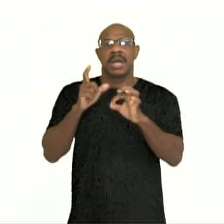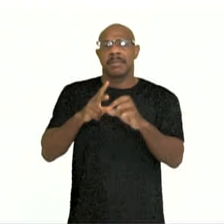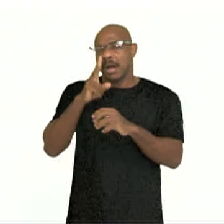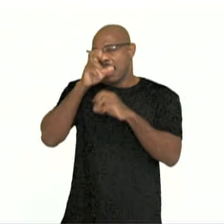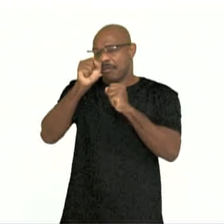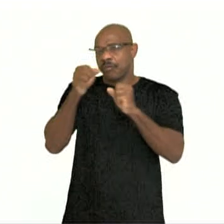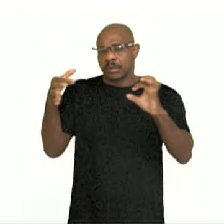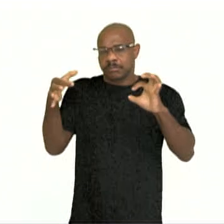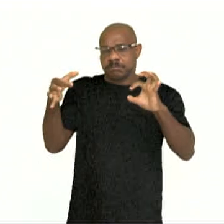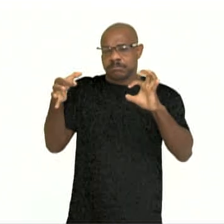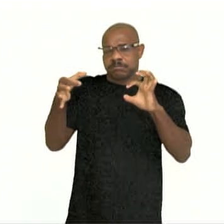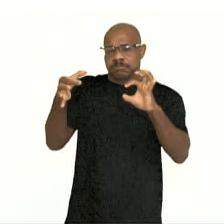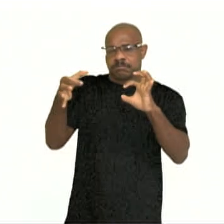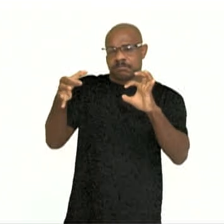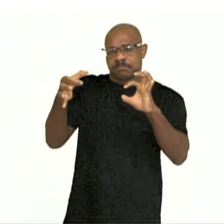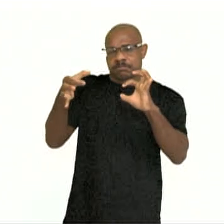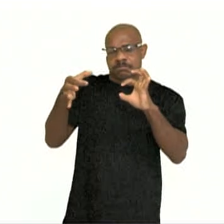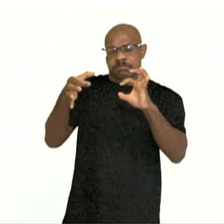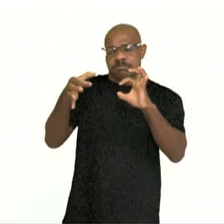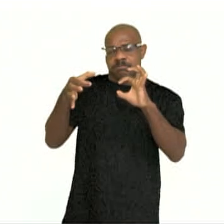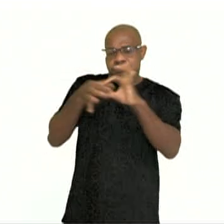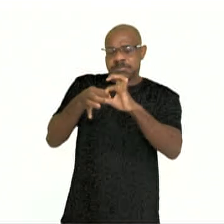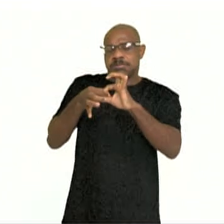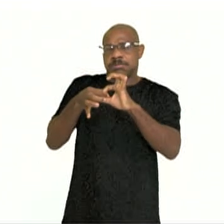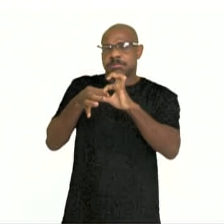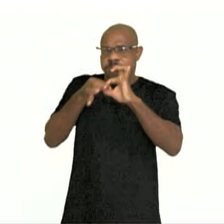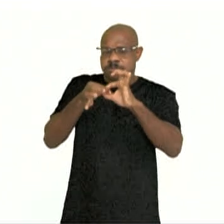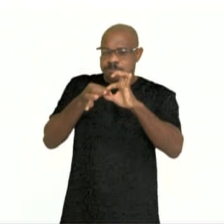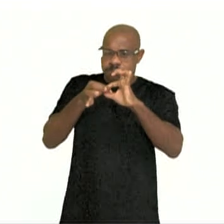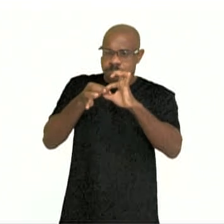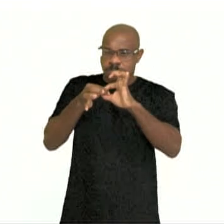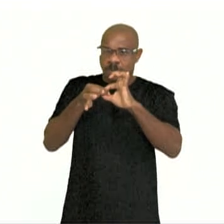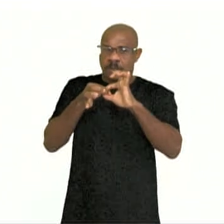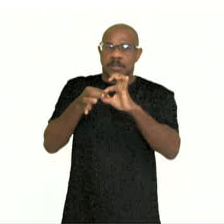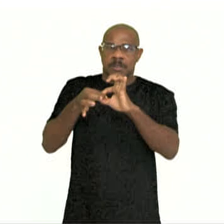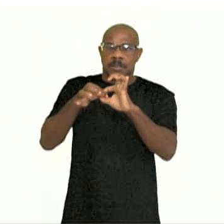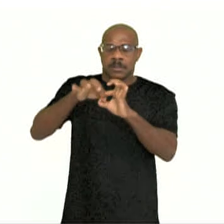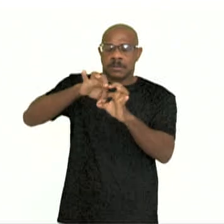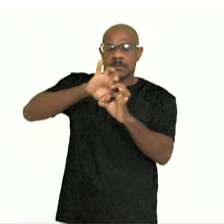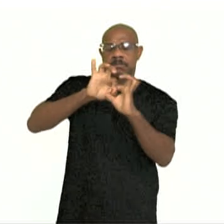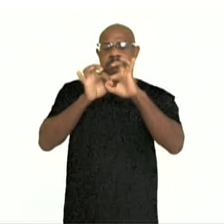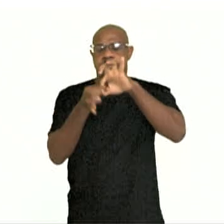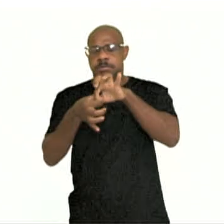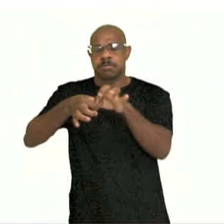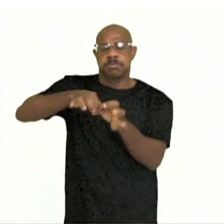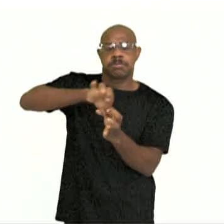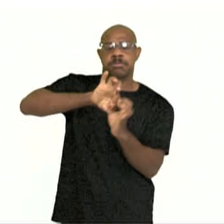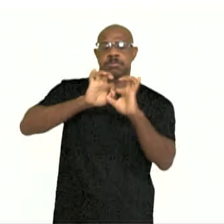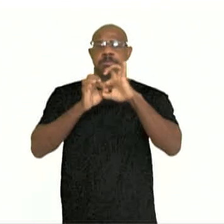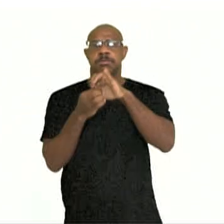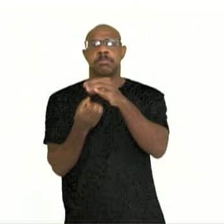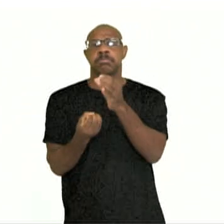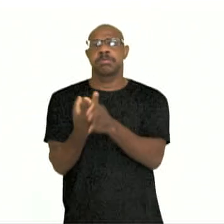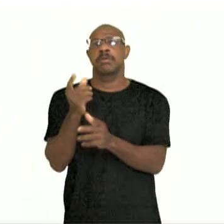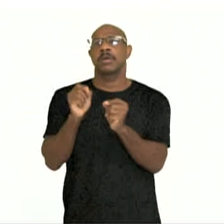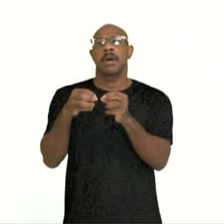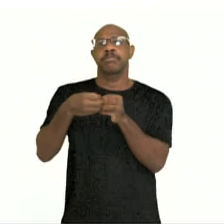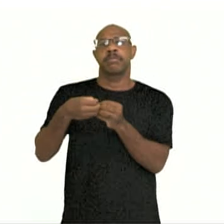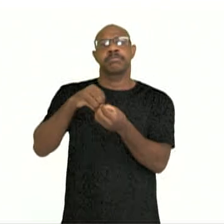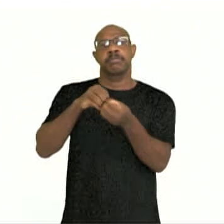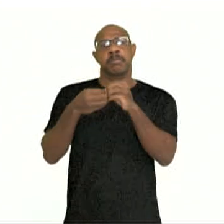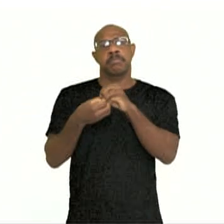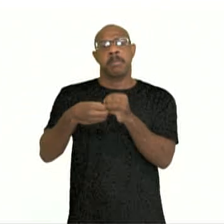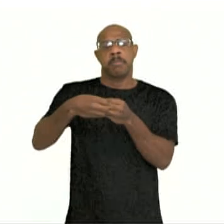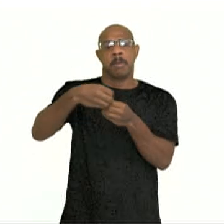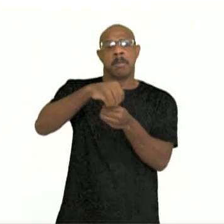entre os átomos, que os mantém unidos, formando a molécula, que por sua vez, várias moléculas